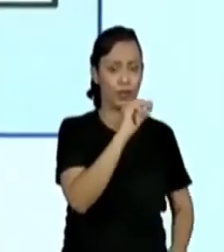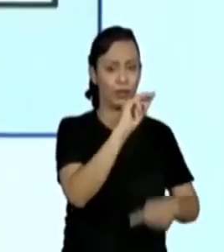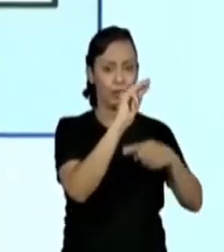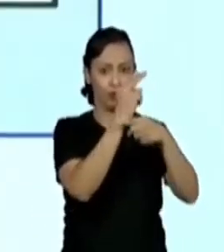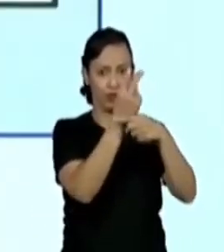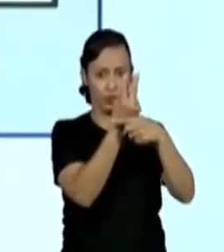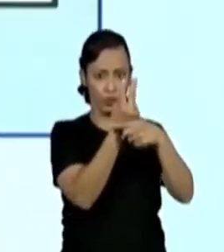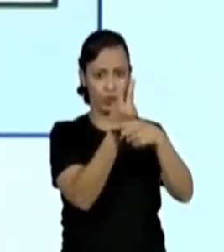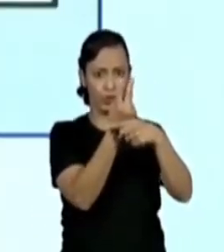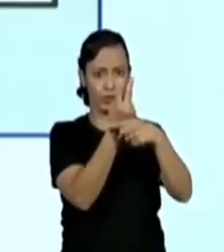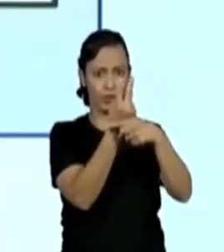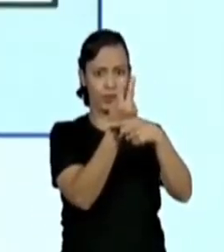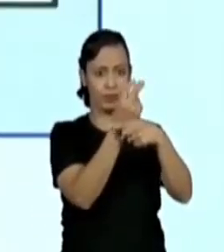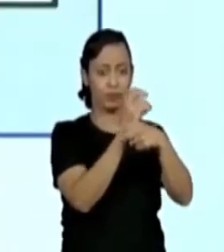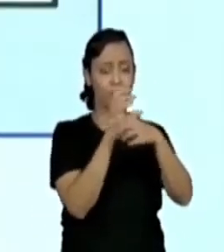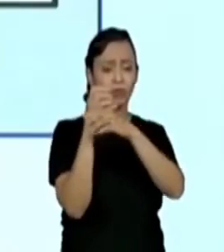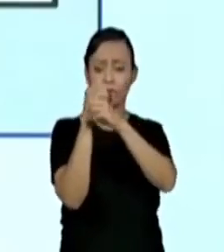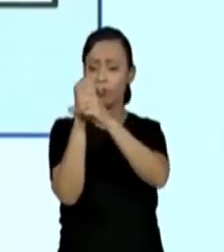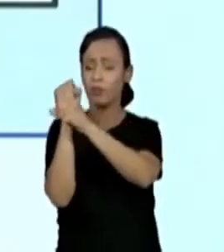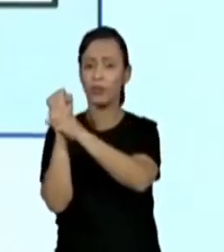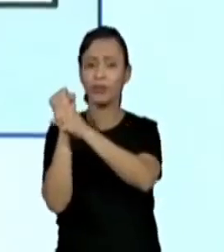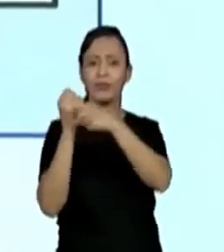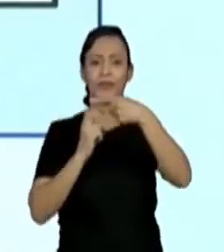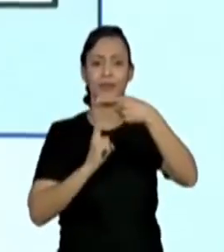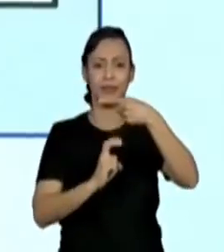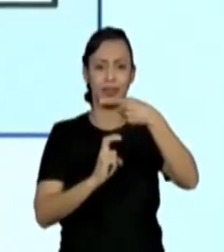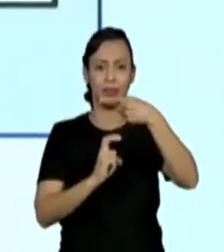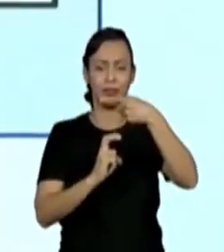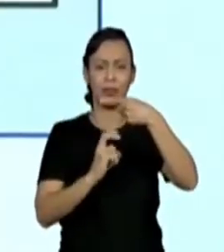Cinco partes vamos escrever por extenso